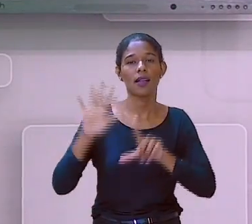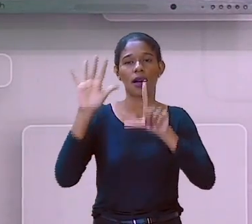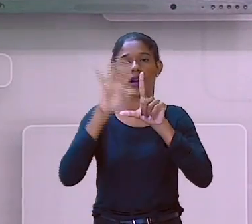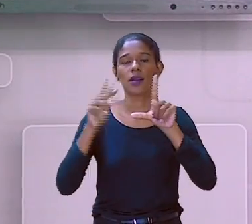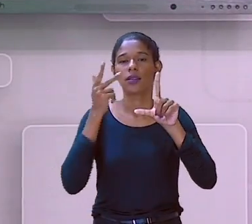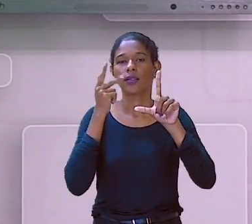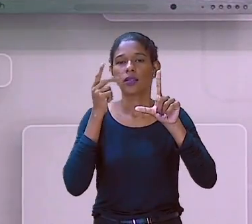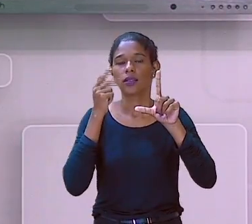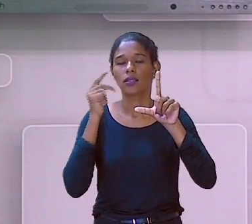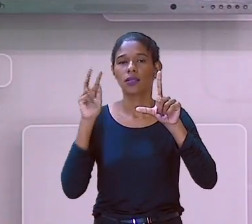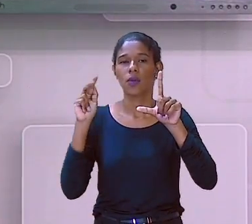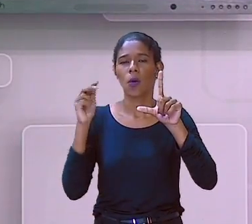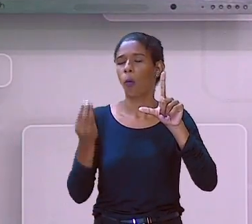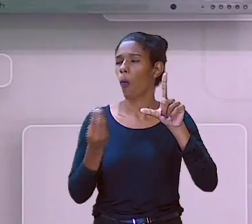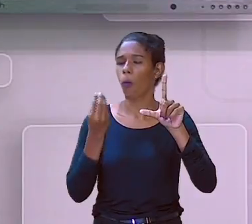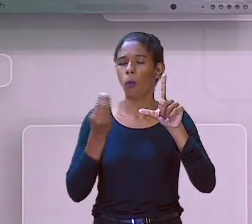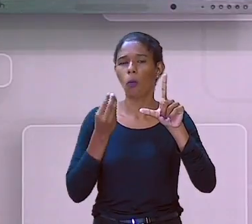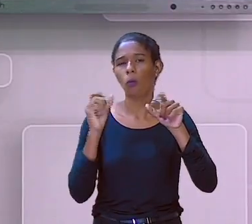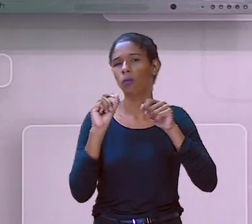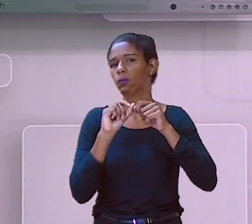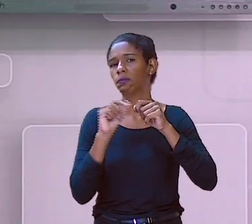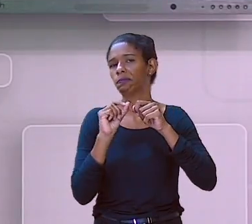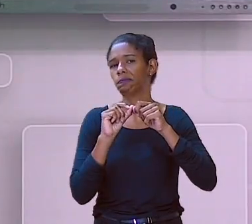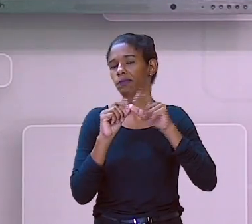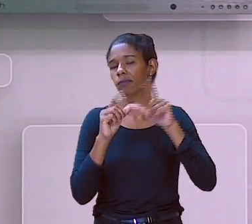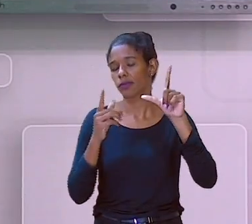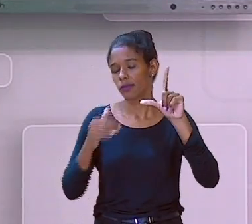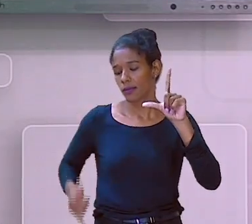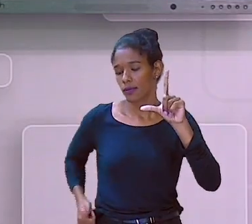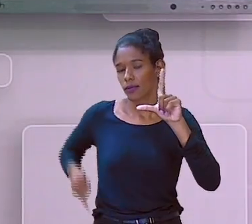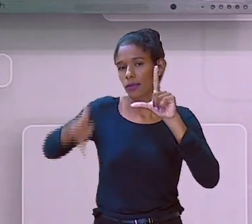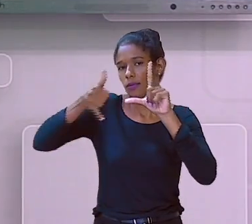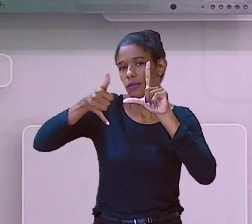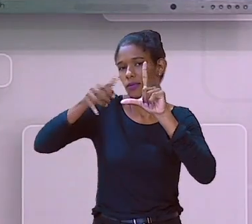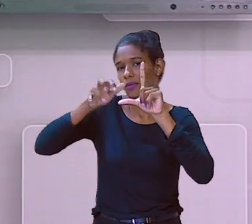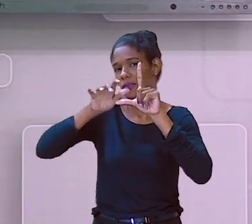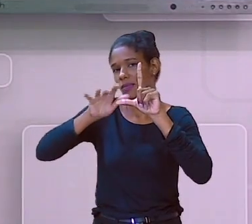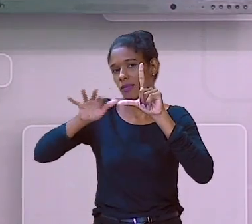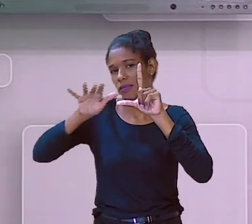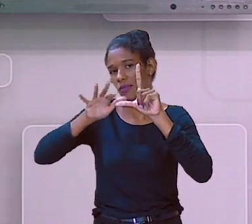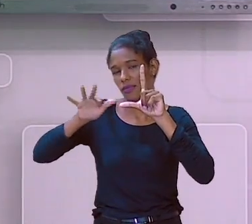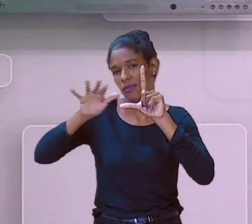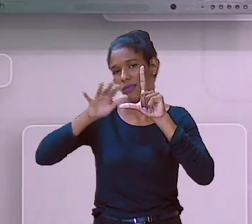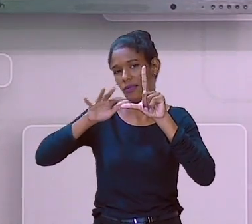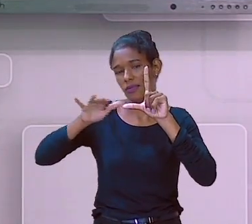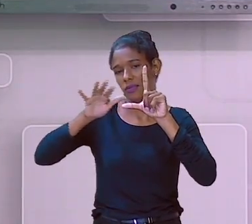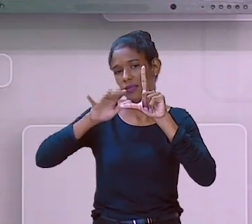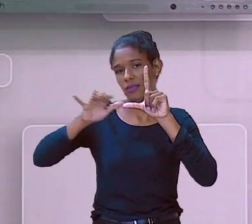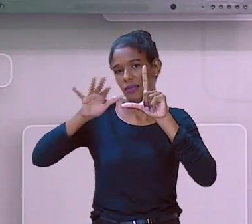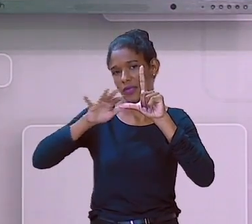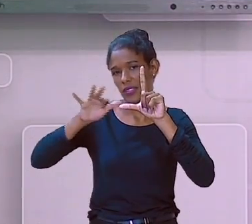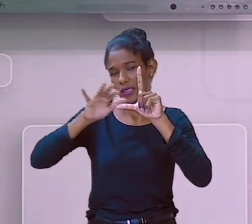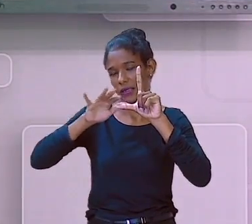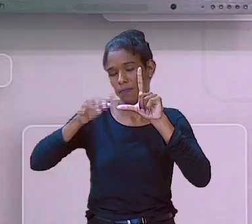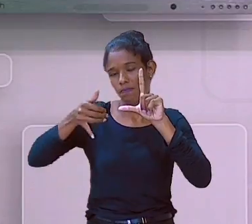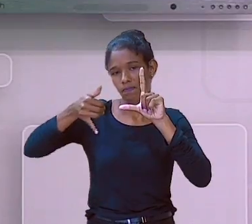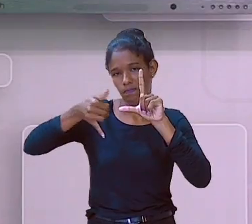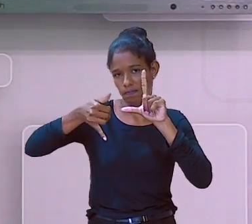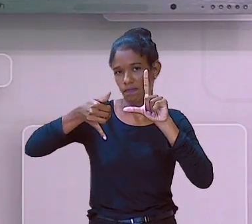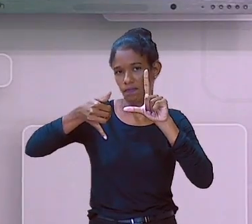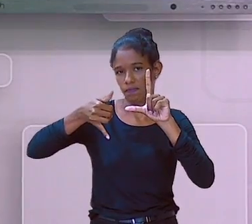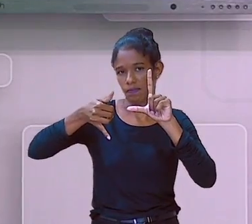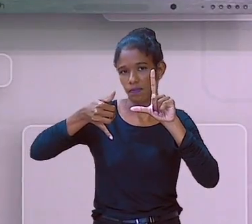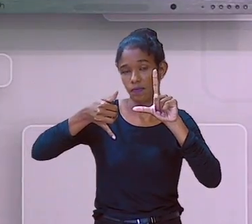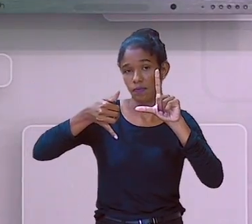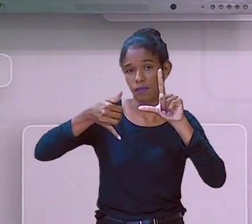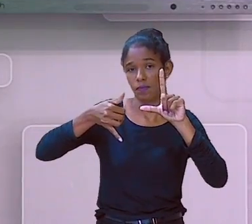na plataforma SMED-GV, aponte a sua câmera do seu celular na imagem que aparece no canto